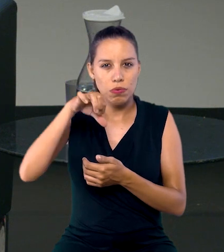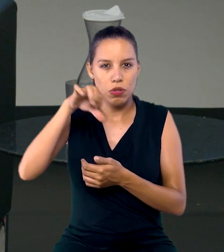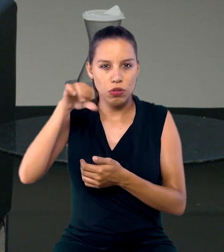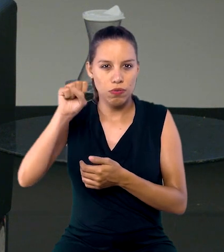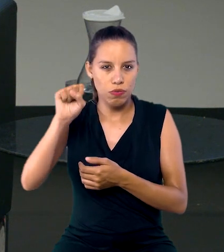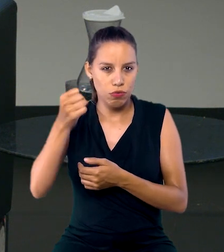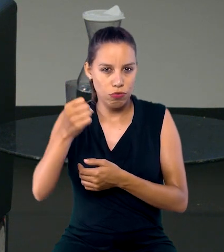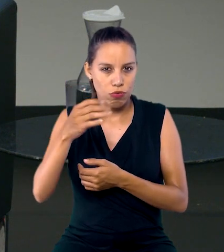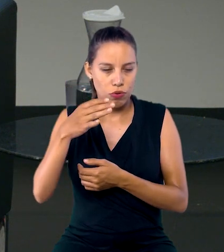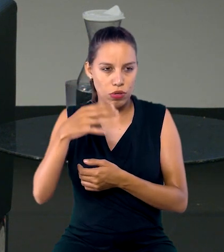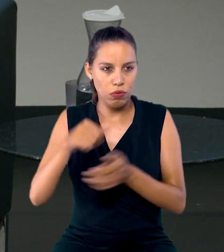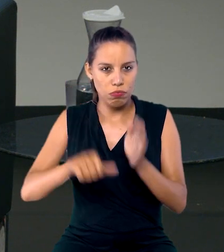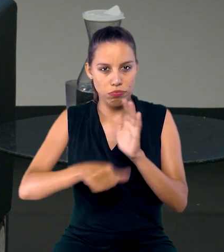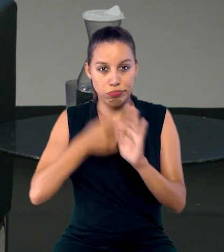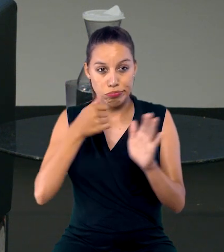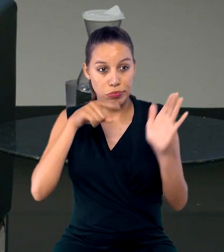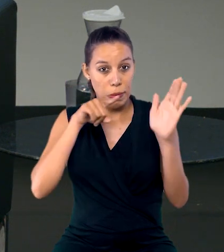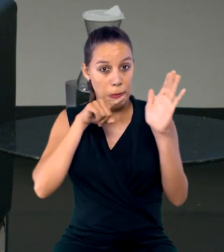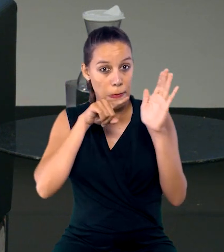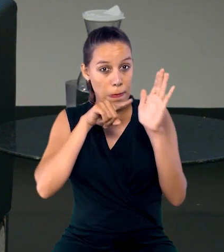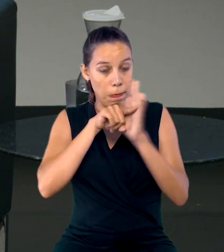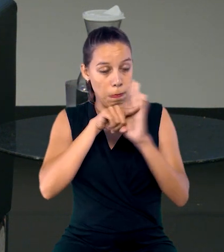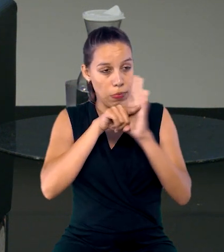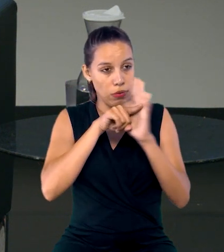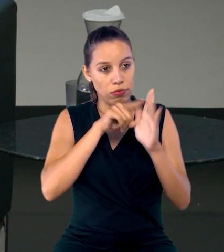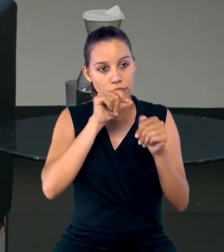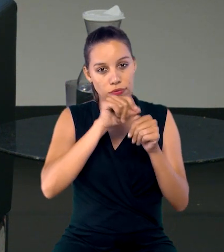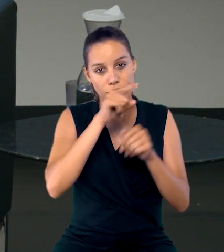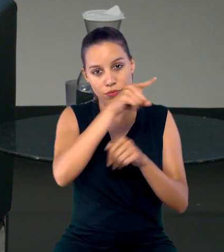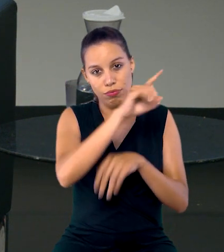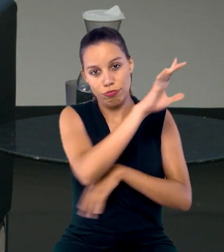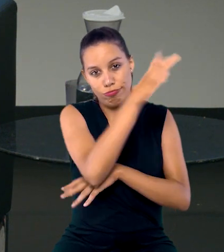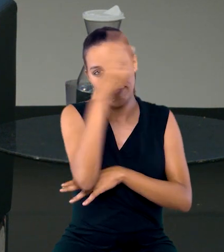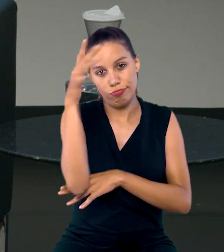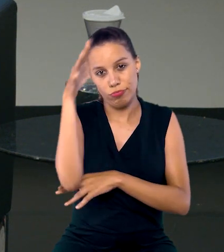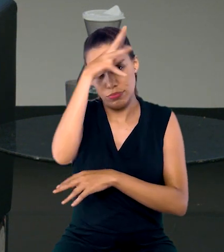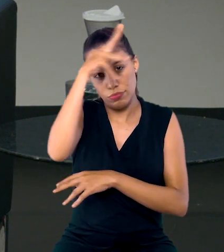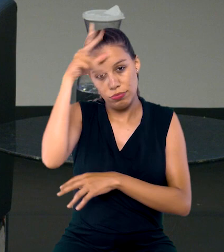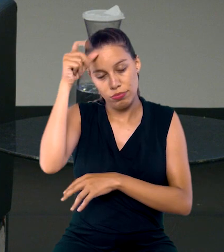1998 foi minha primeira matéria na Amazônia. E aí,